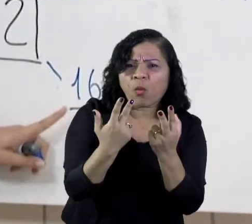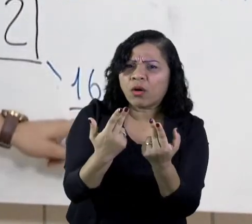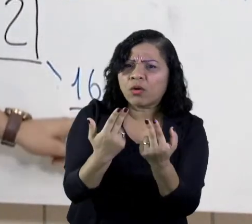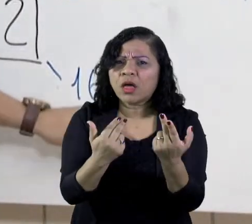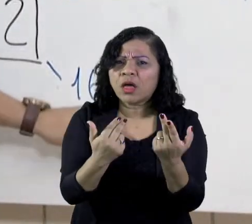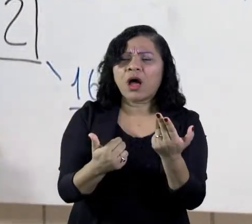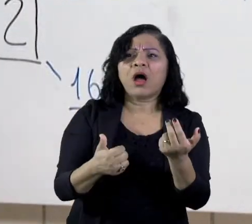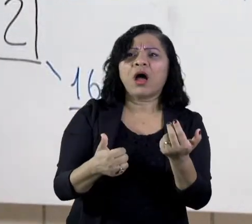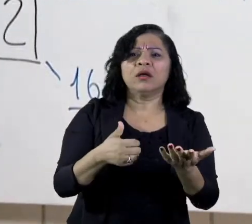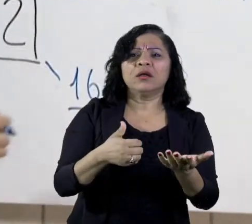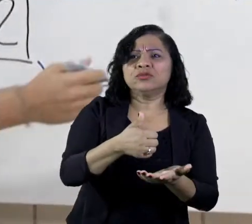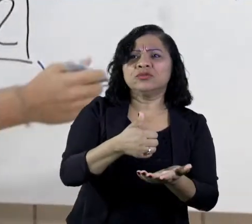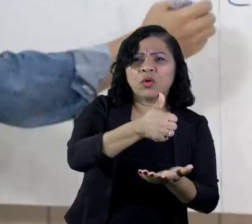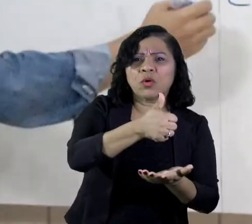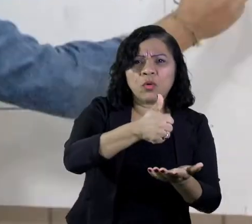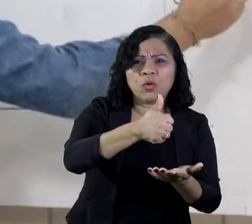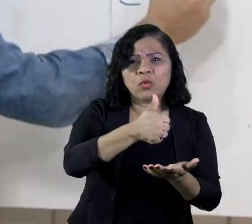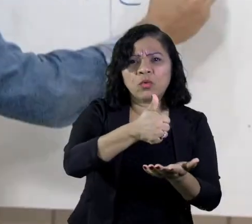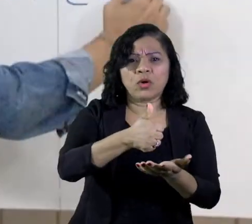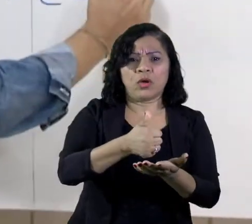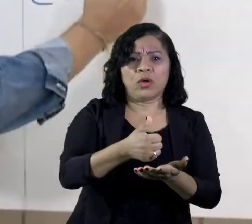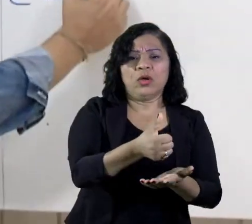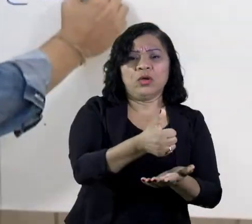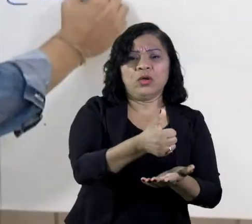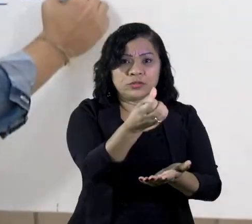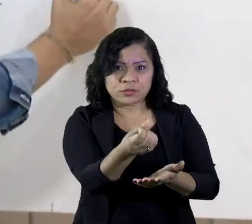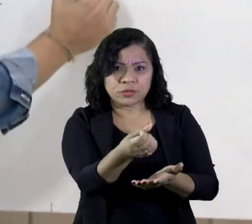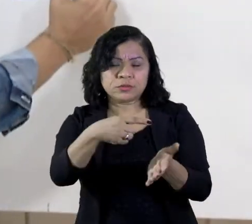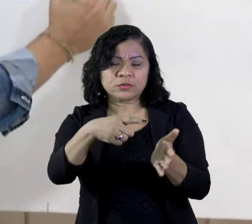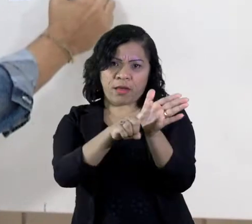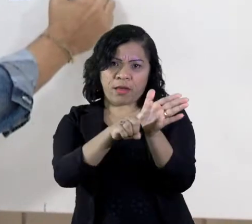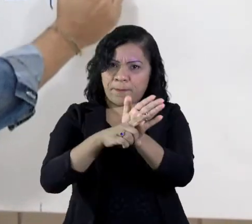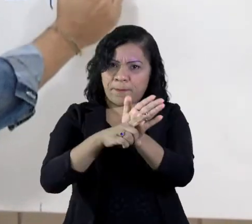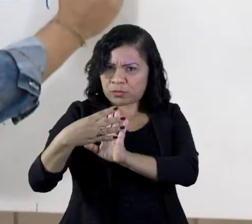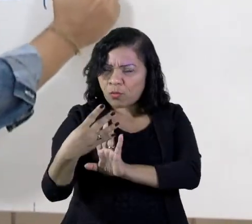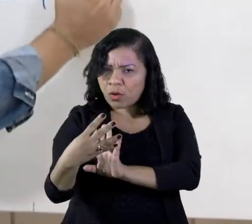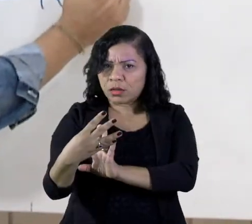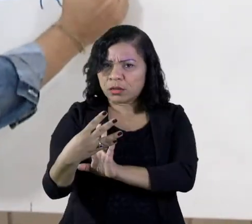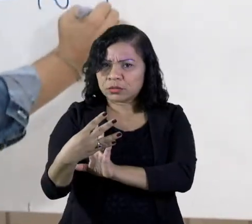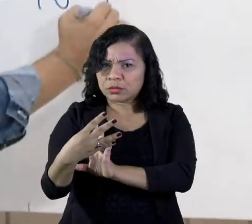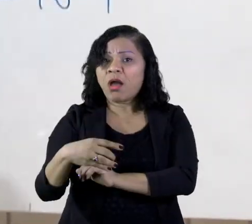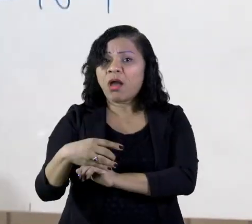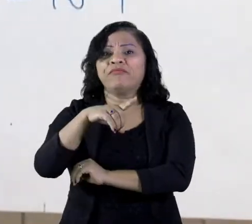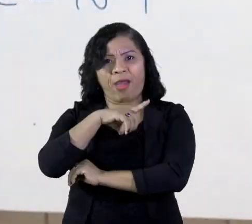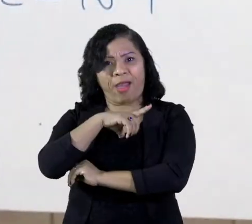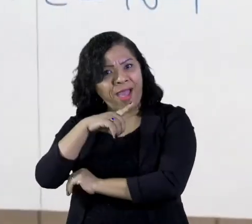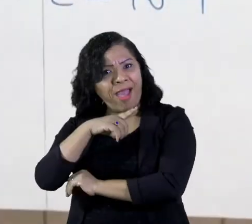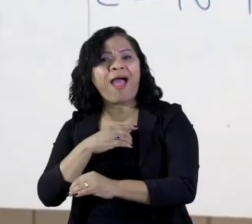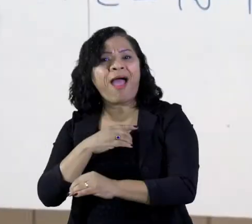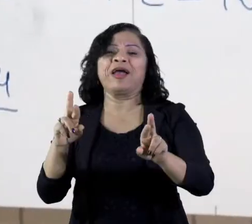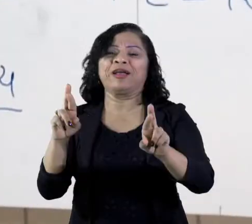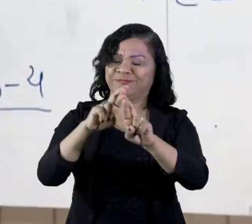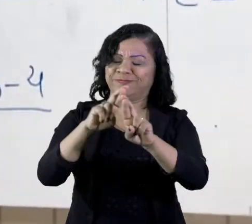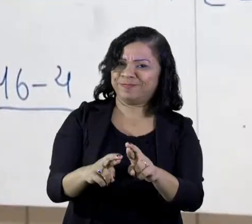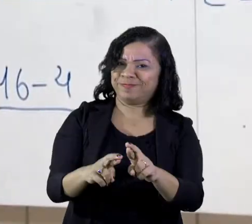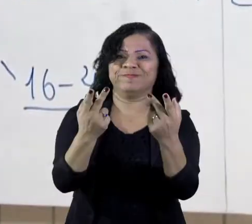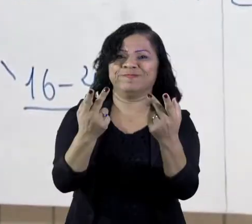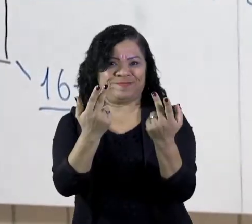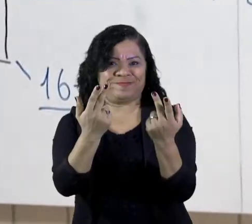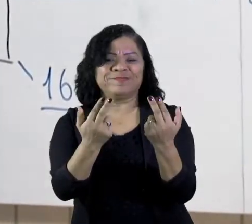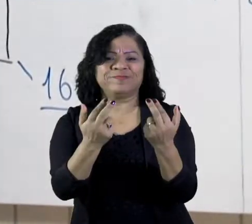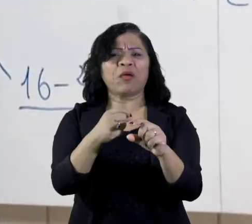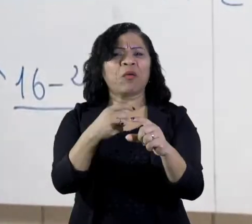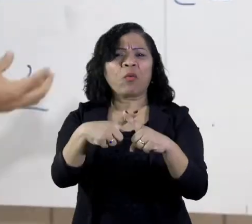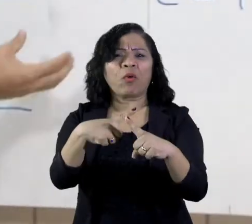16 menos 4? Ela tem uma relação de igualdade. igualdade. Por que ela tem uma relação de